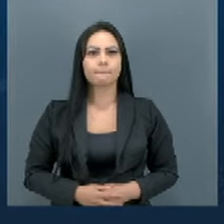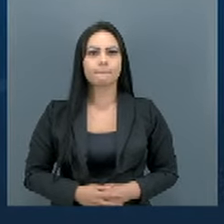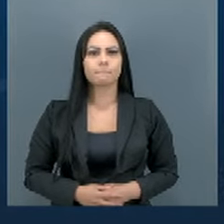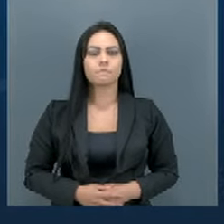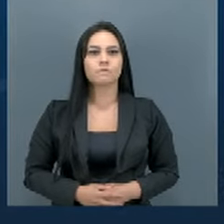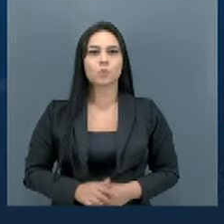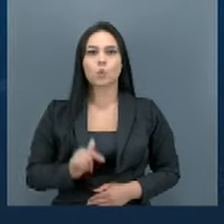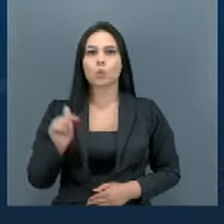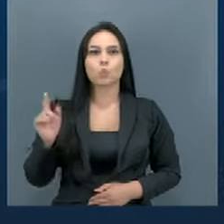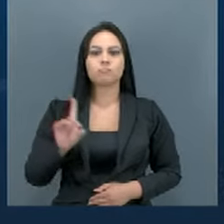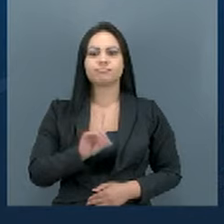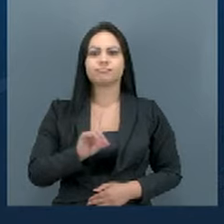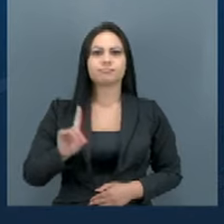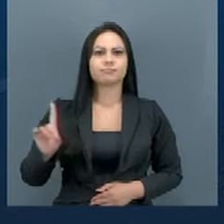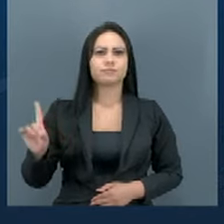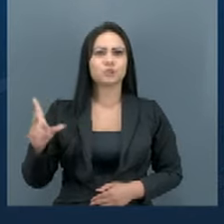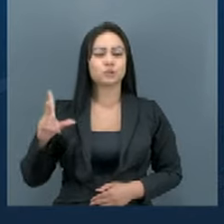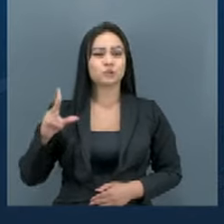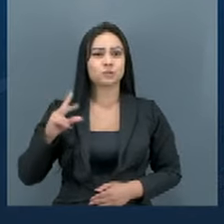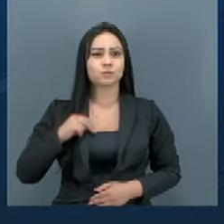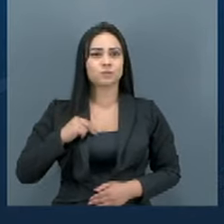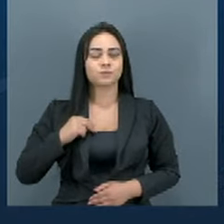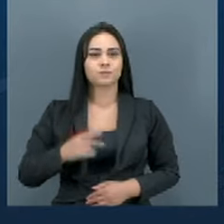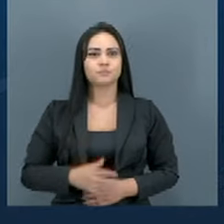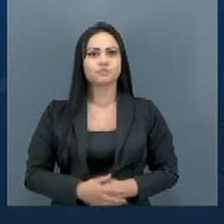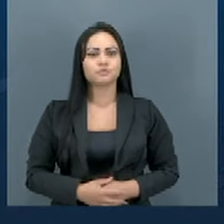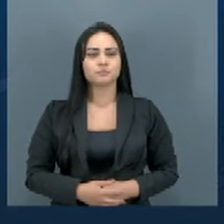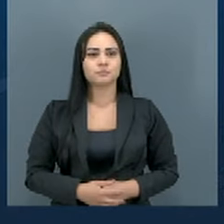Oh, Jesus, tem misericórdia.